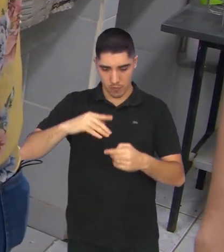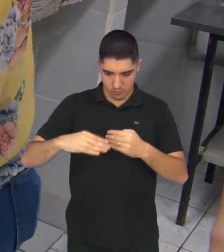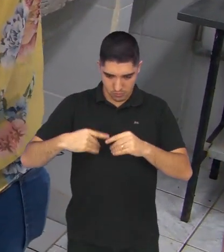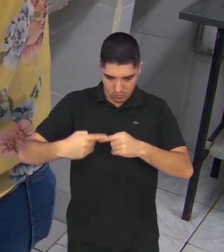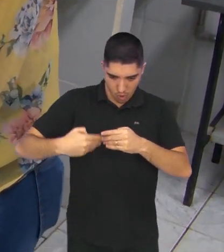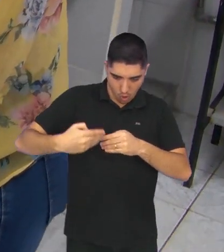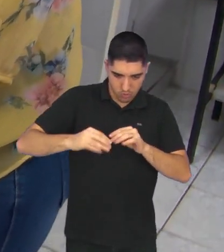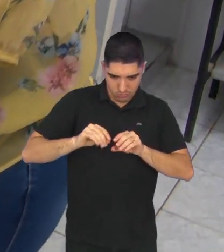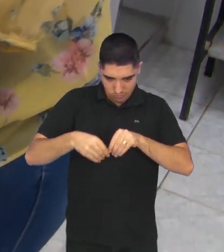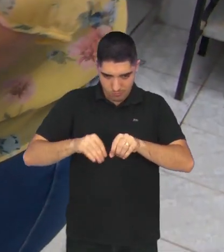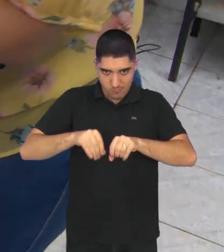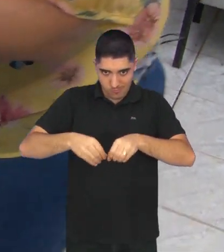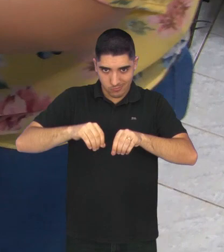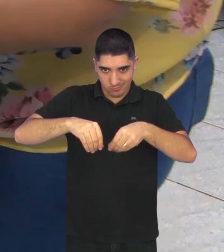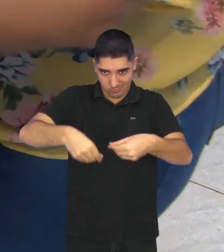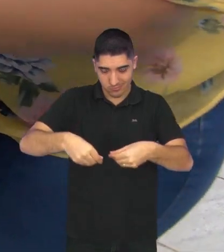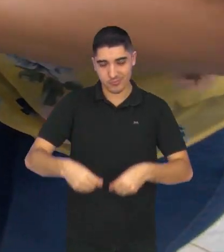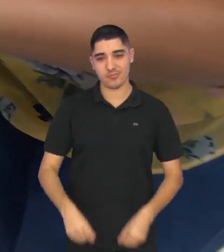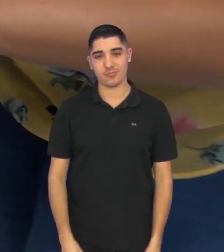Enrolo.